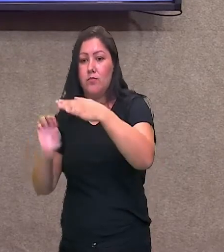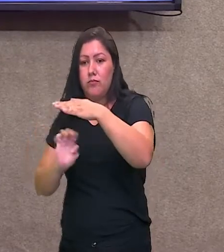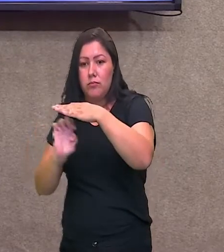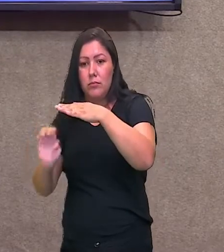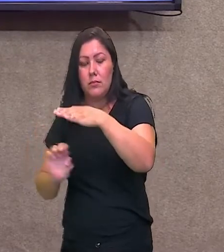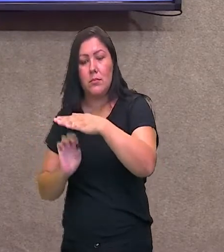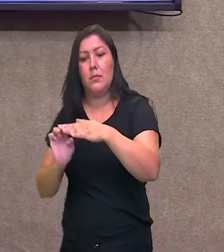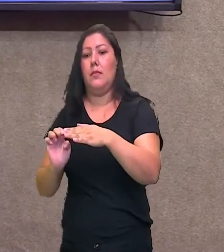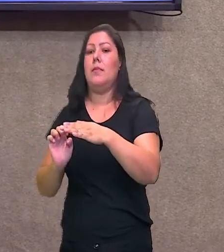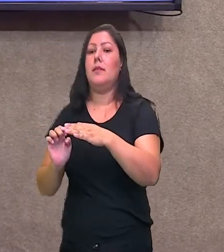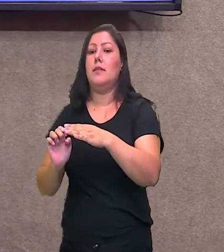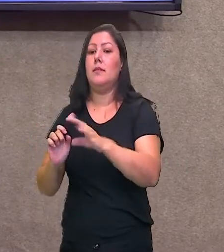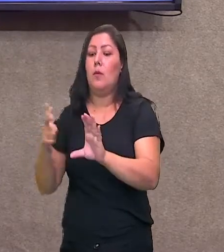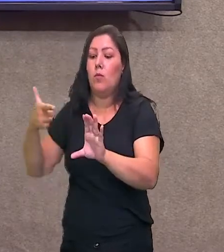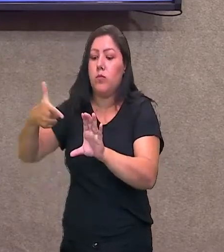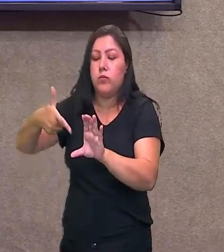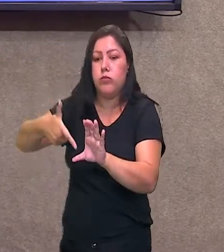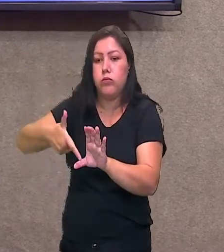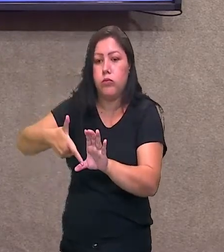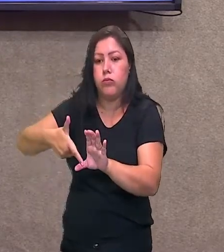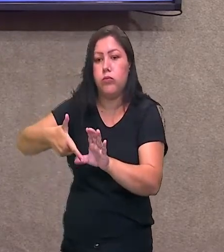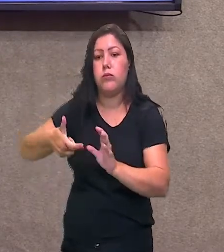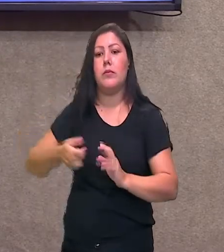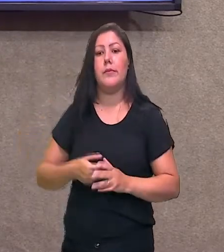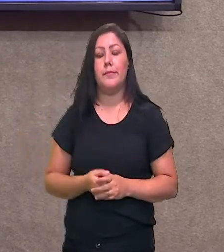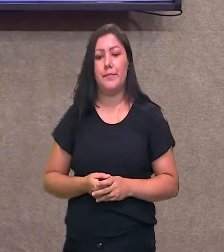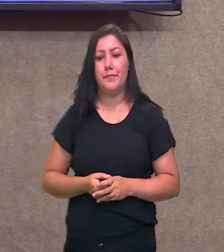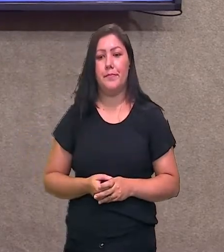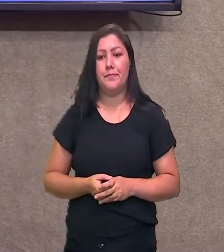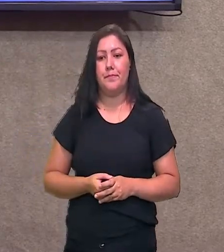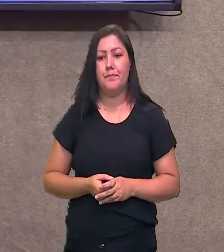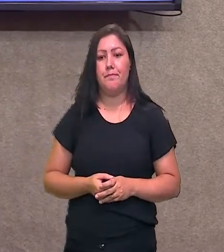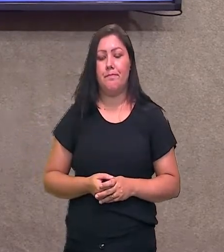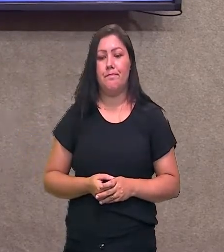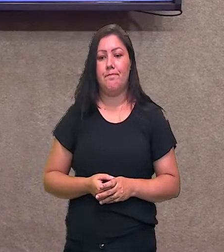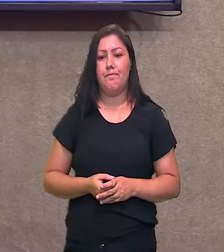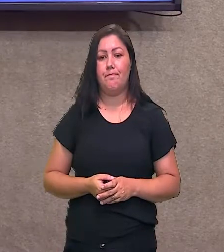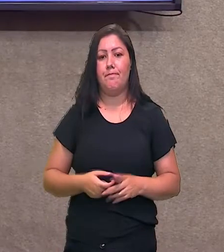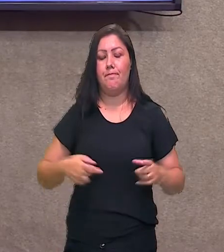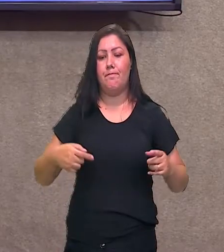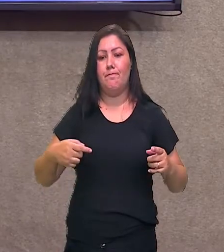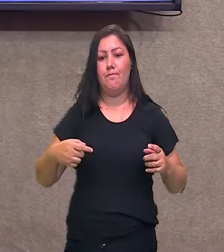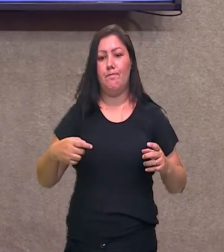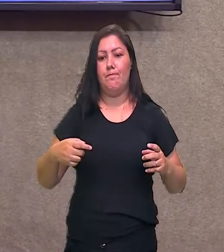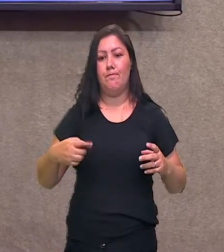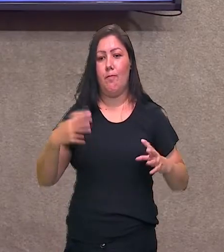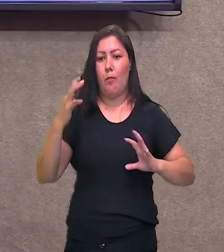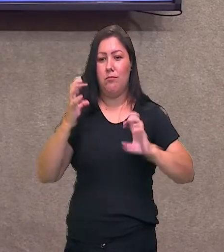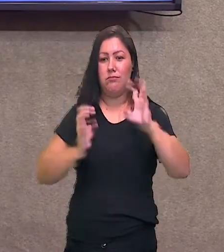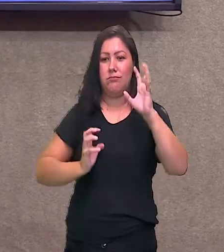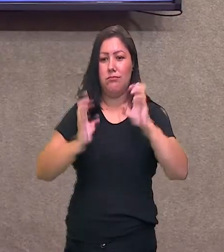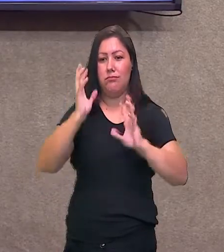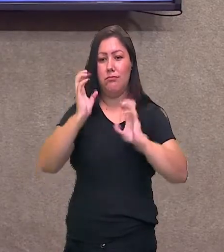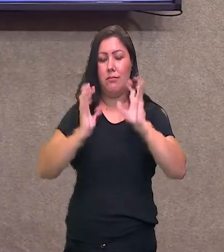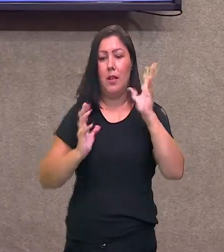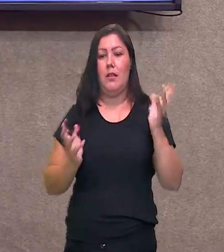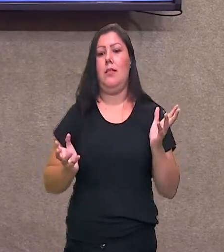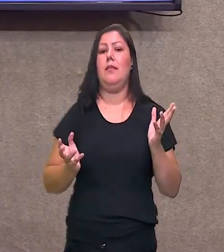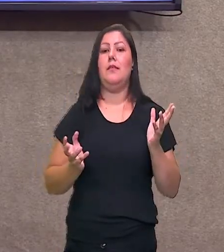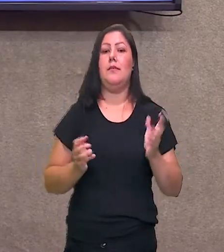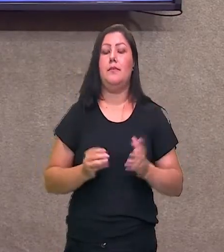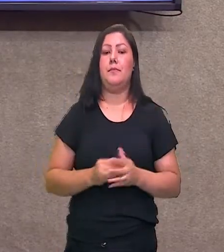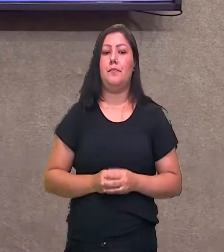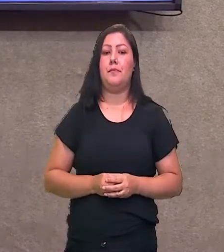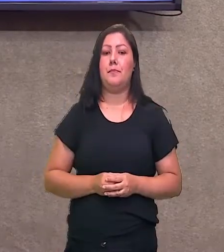se é uma economia de mercado, realmente os preços têm que estar sendo